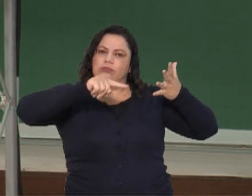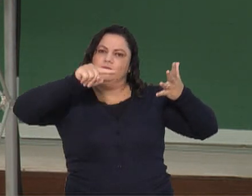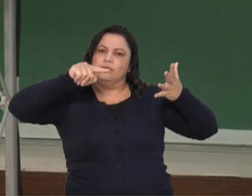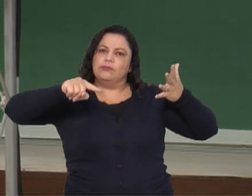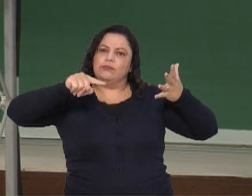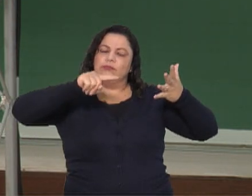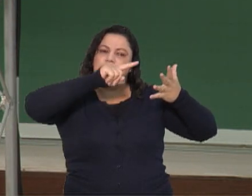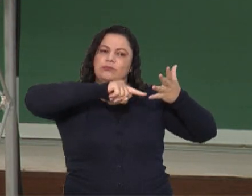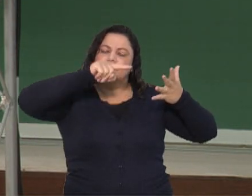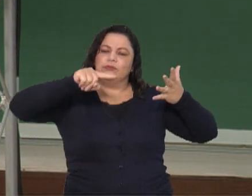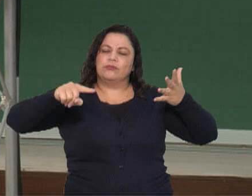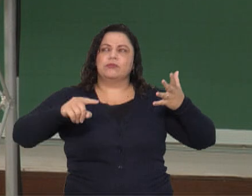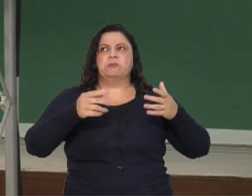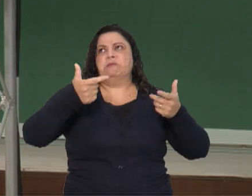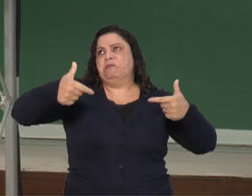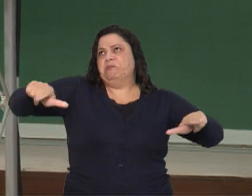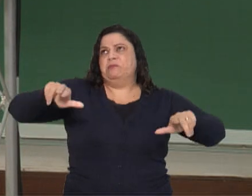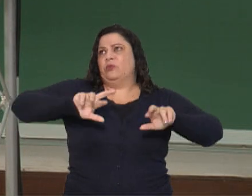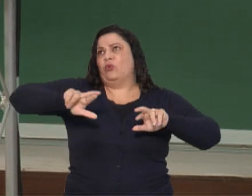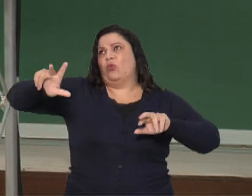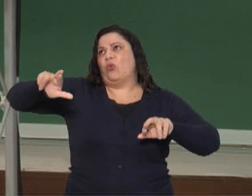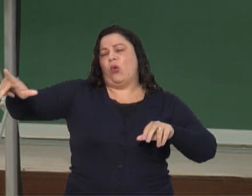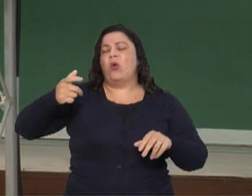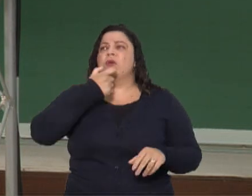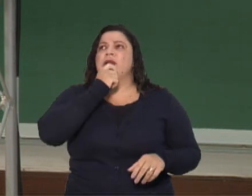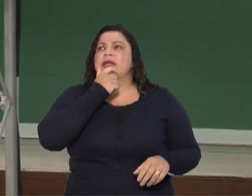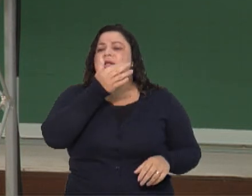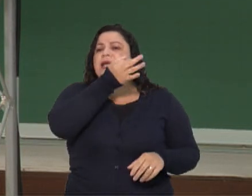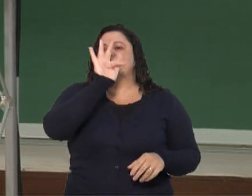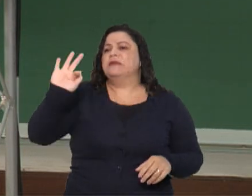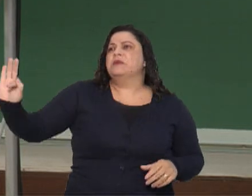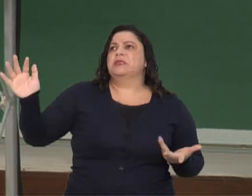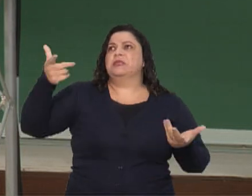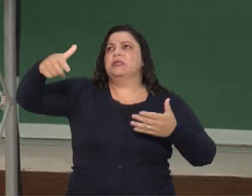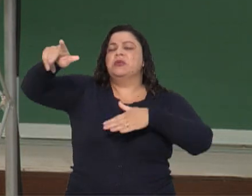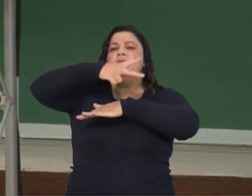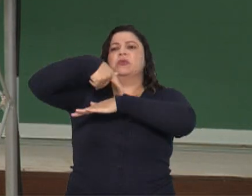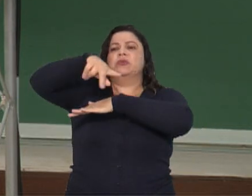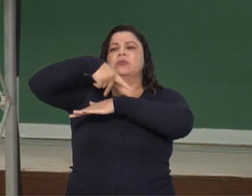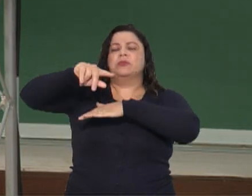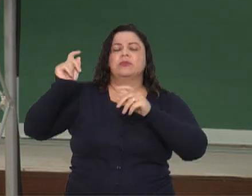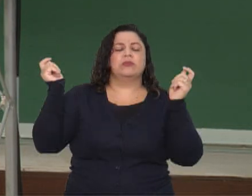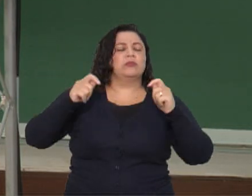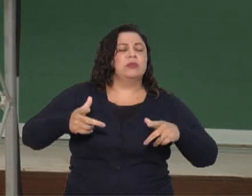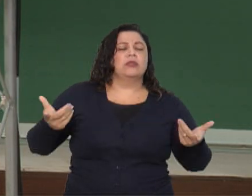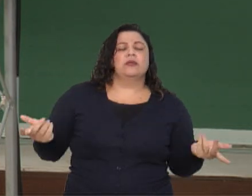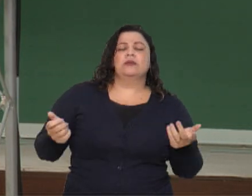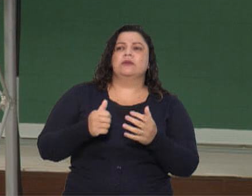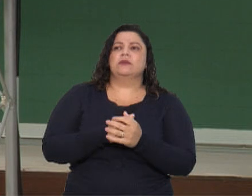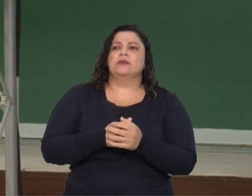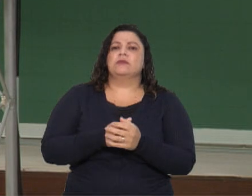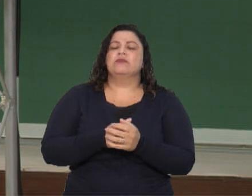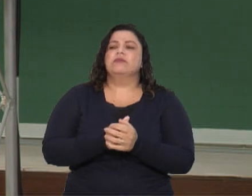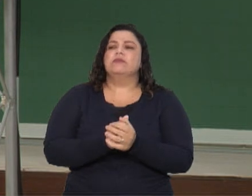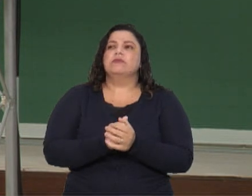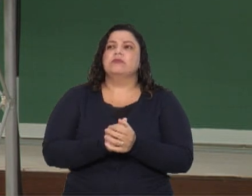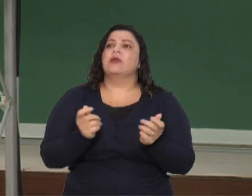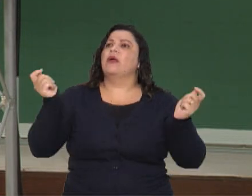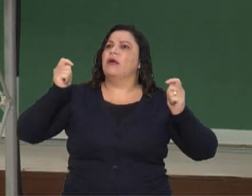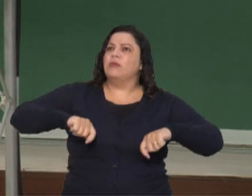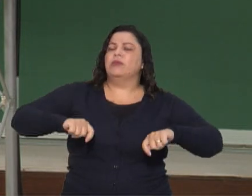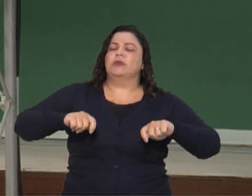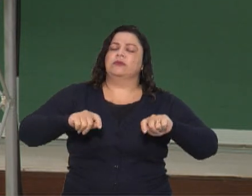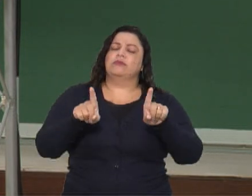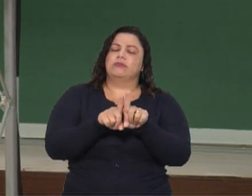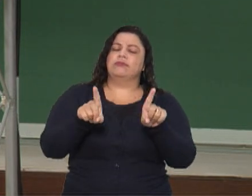no inglês, no francês, digamos assim, lá nesses países, ela pode ser executada em outros